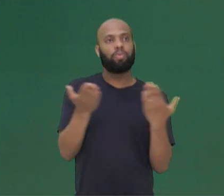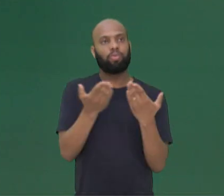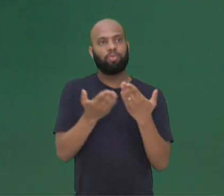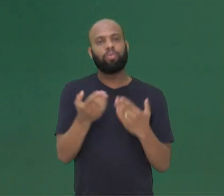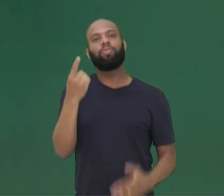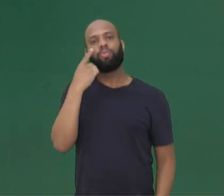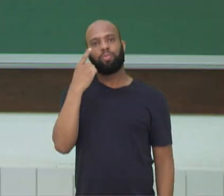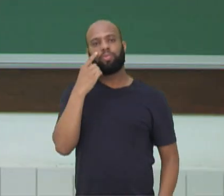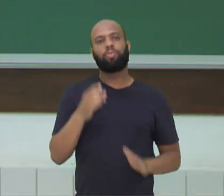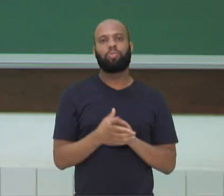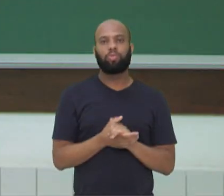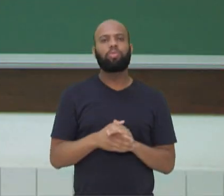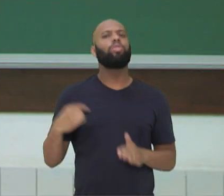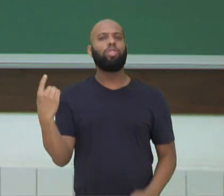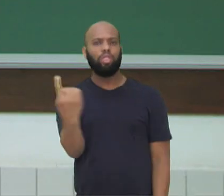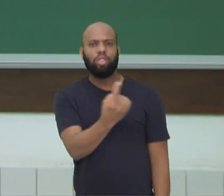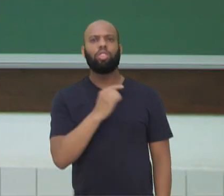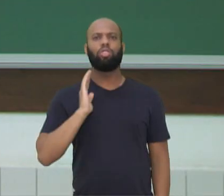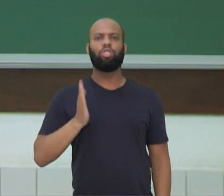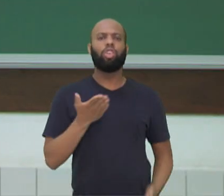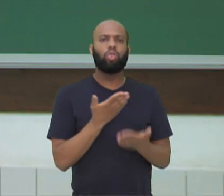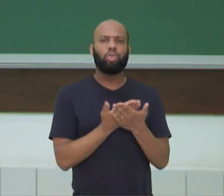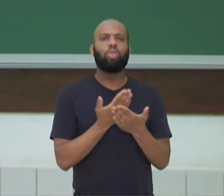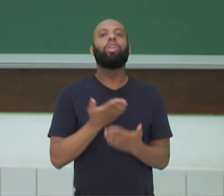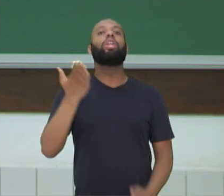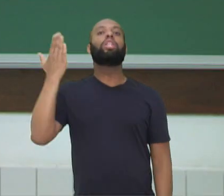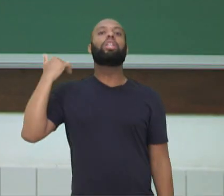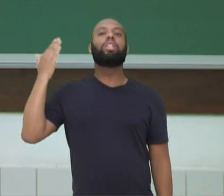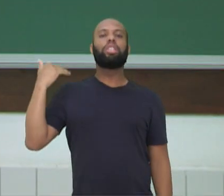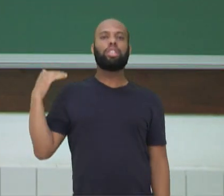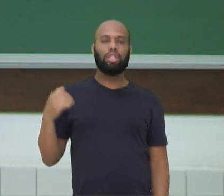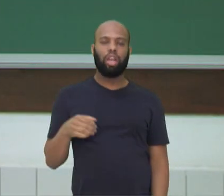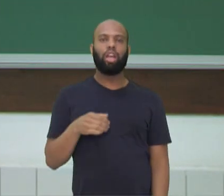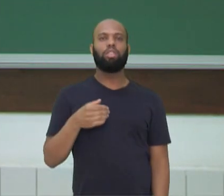aqui. Nós conversamos que na aula passada,